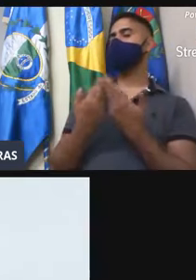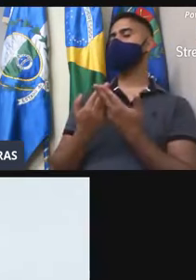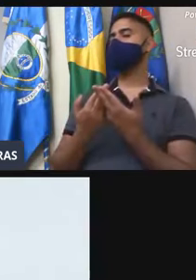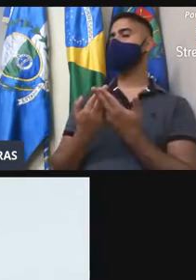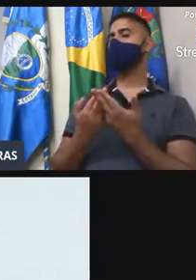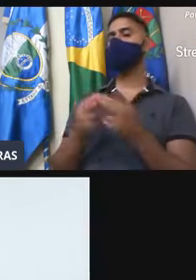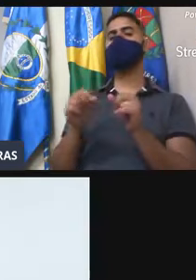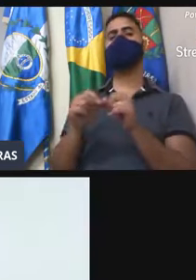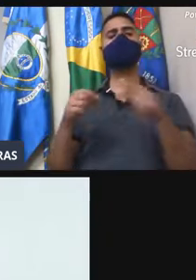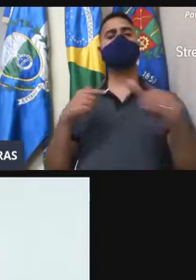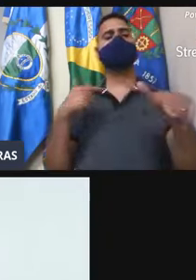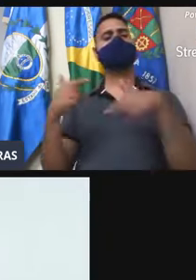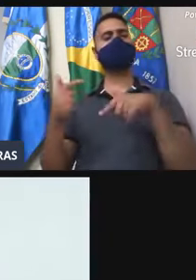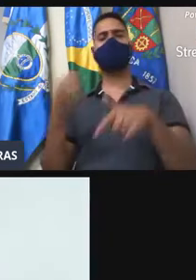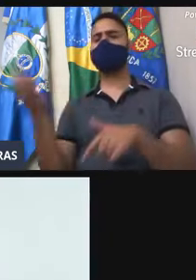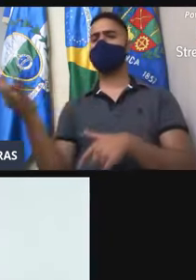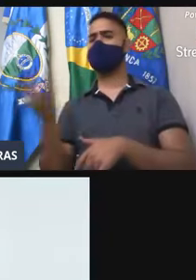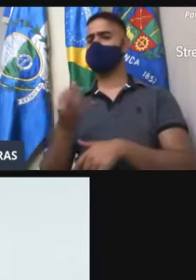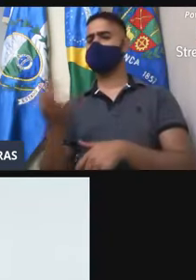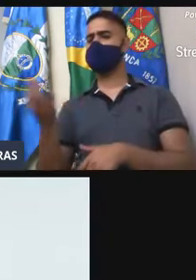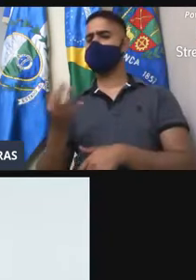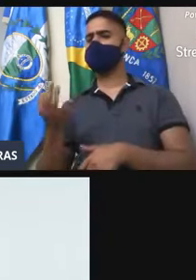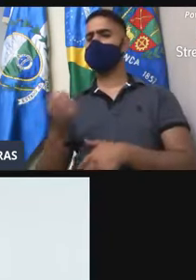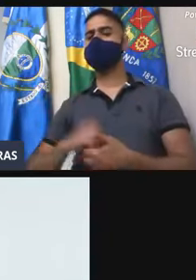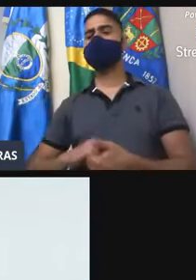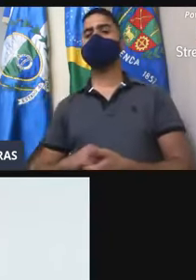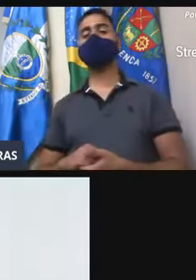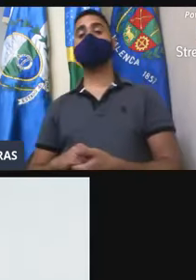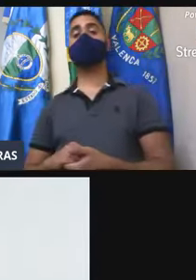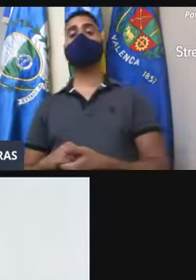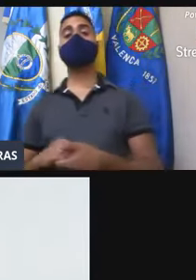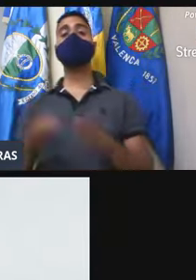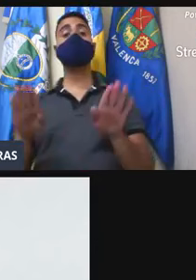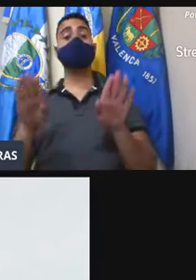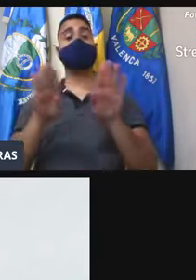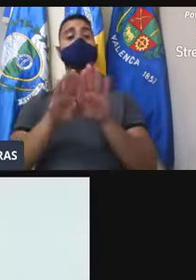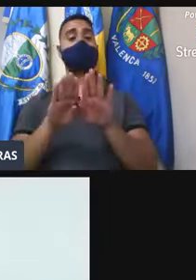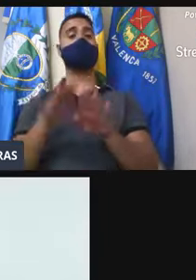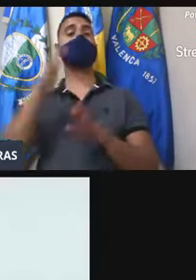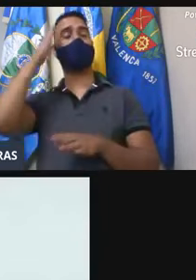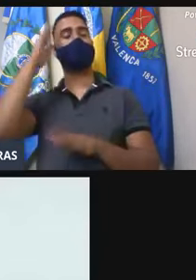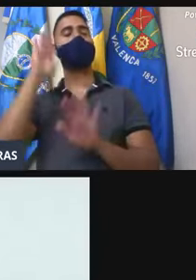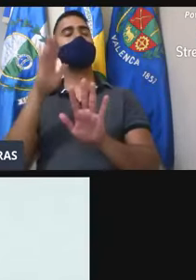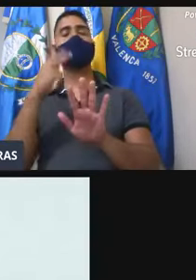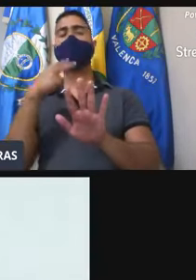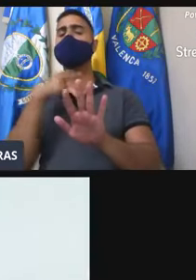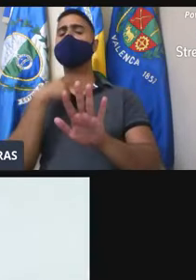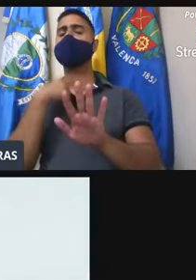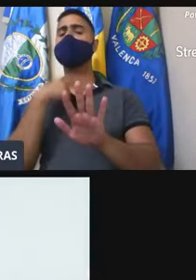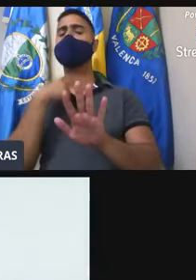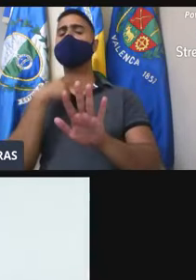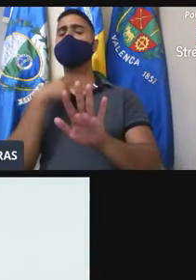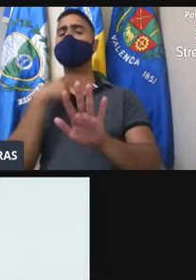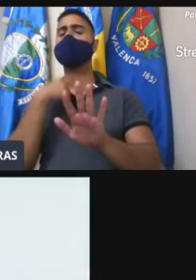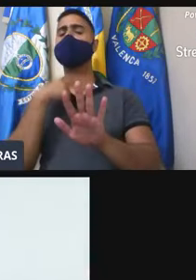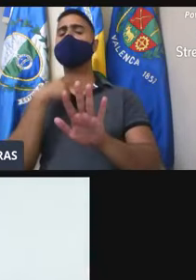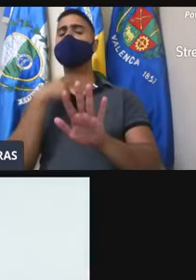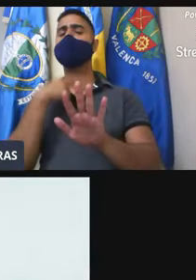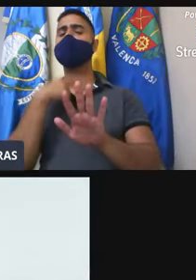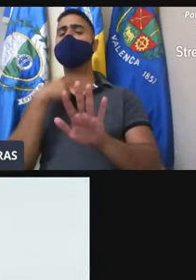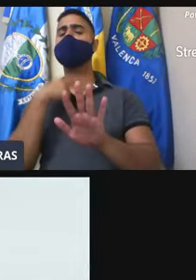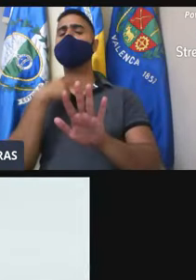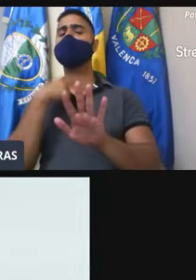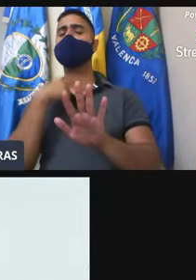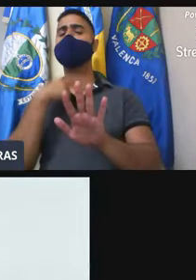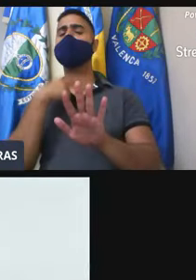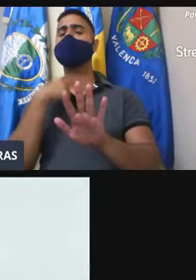ali reunidos com relação a isso, fizeram um trabalho excepcional, né, na barreira, mas a gente também não pode